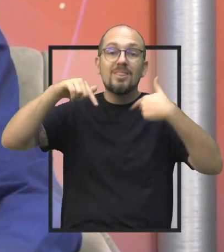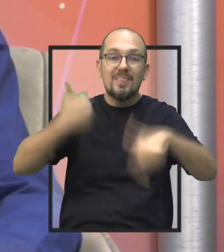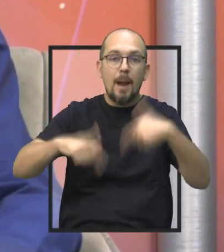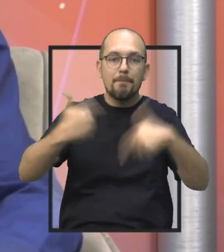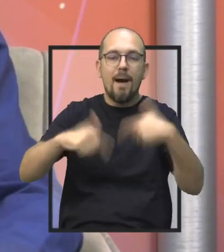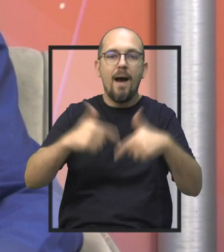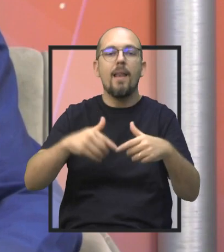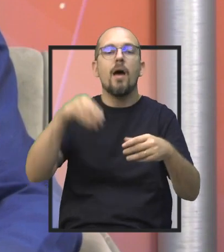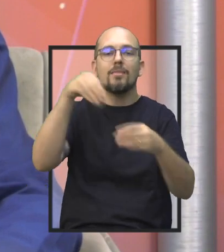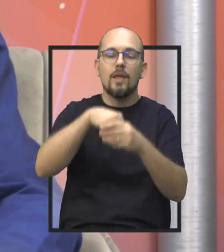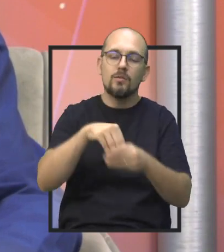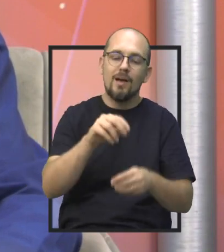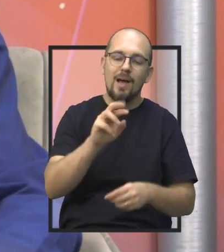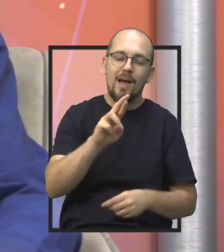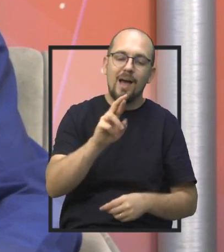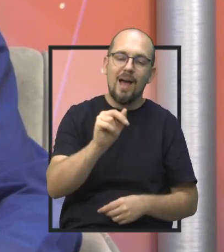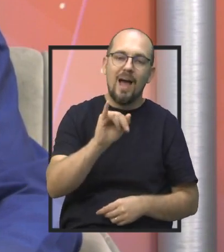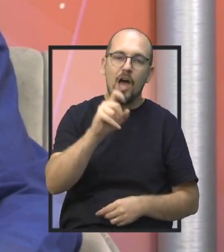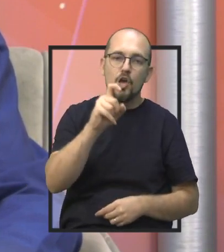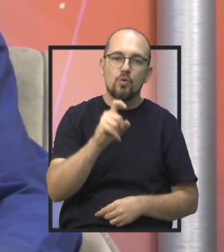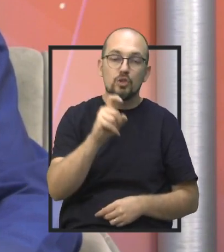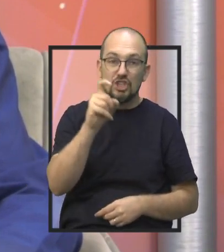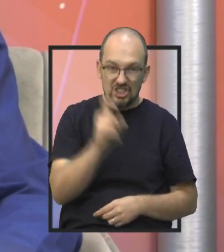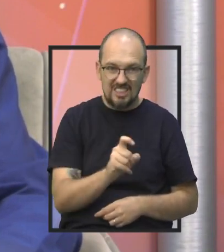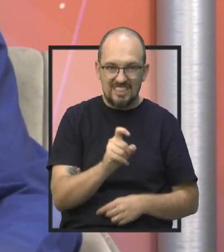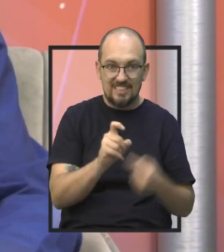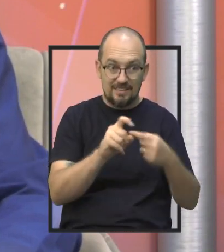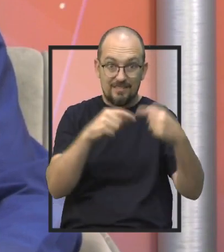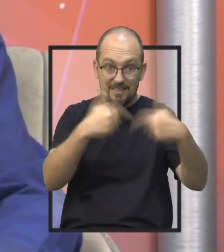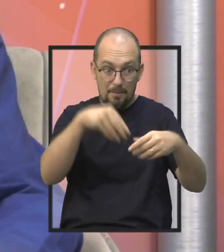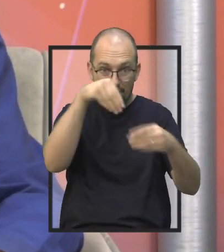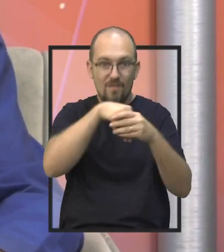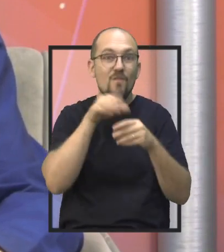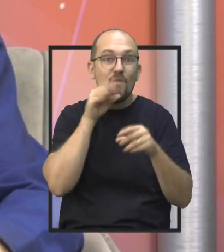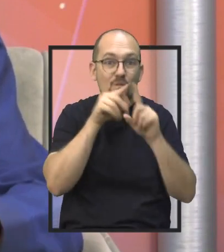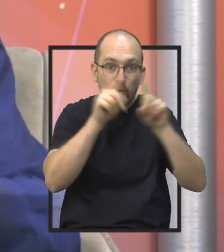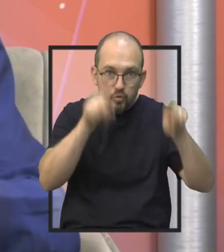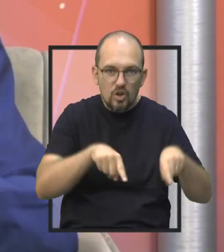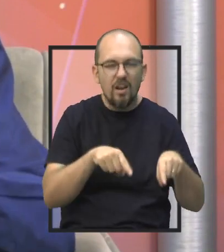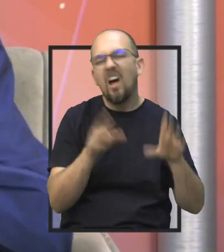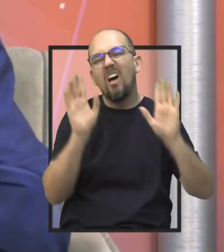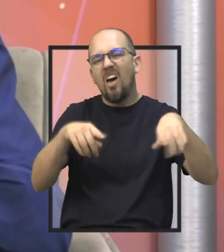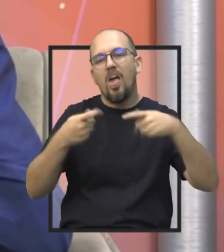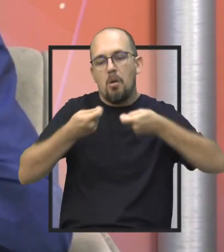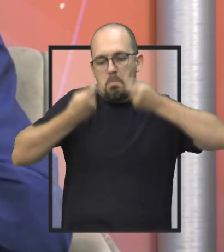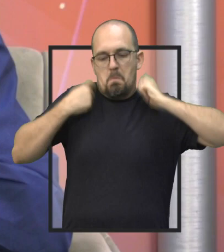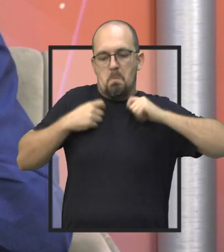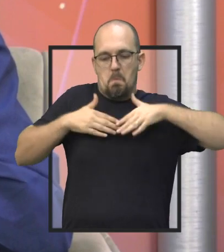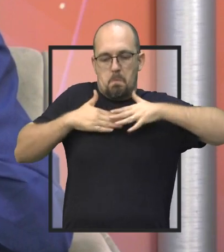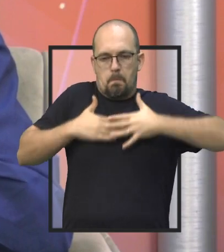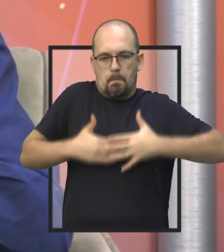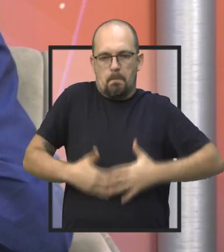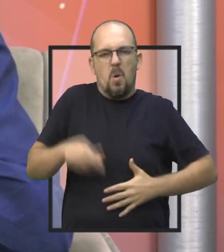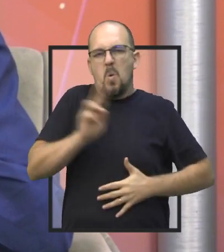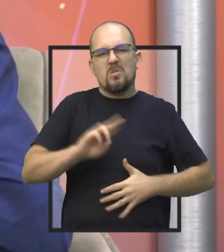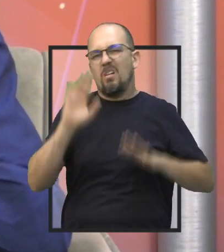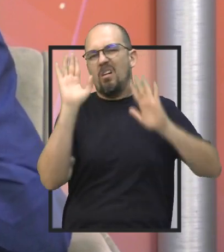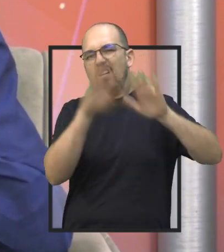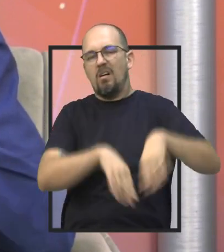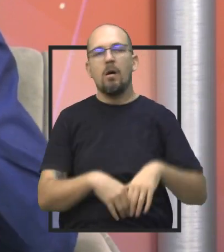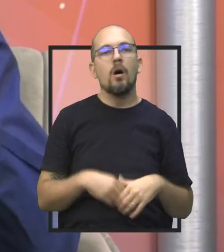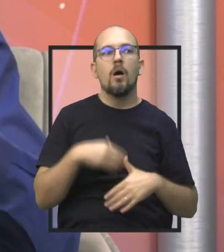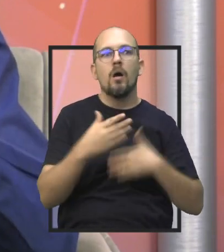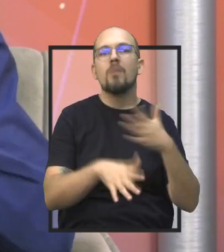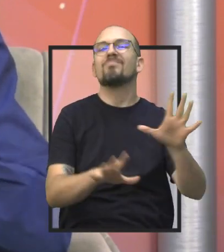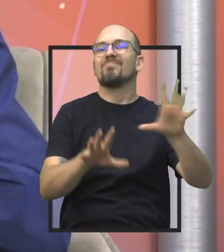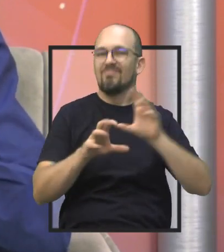num raio-x sem a devida proteção, ou que fizeram tratamentos de radioterapia com baixas doses,